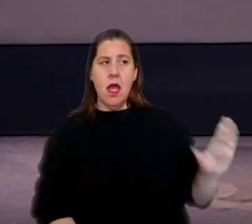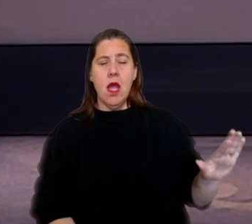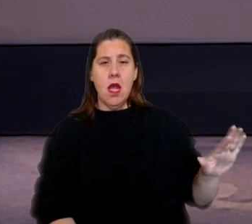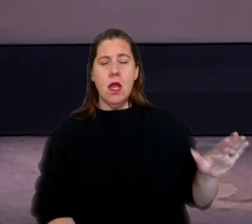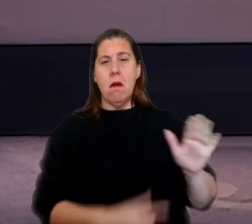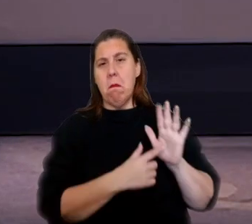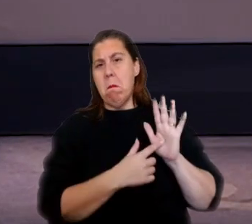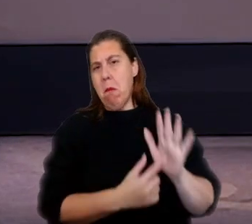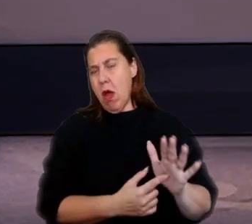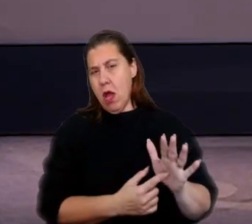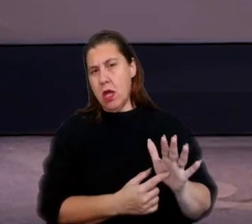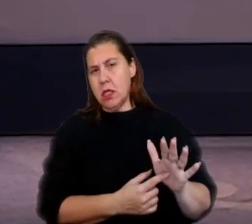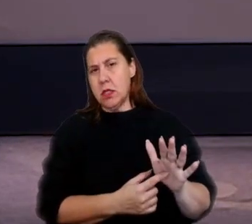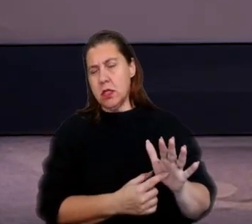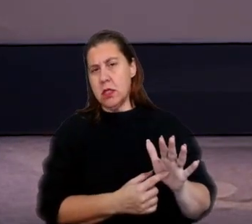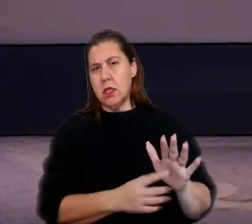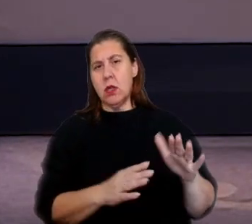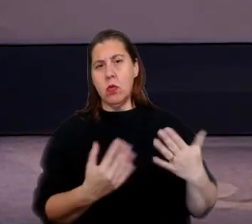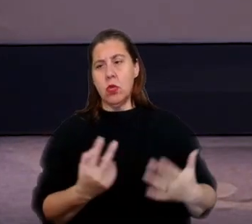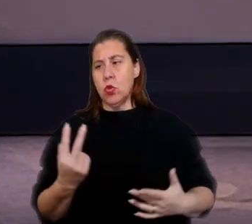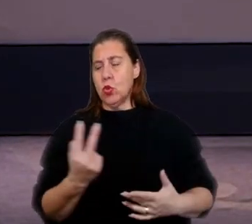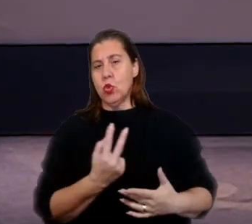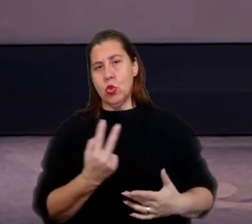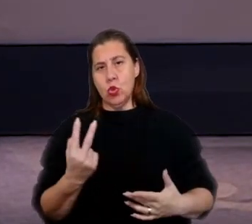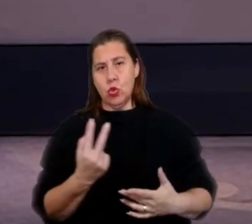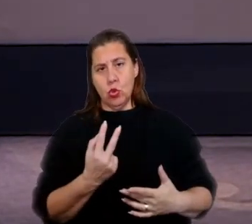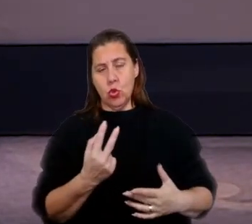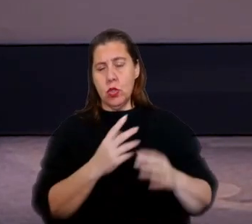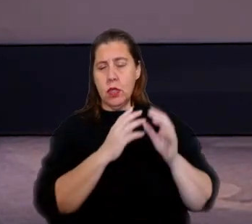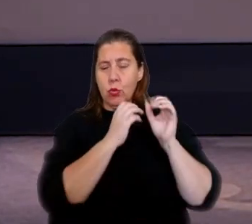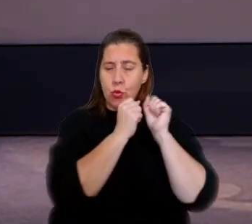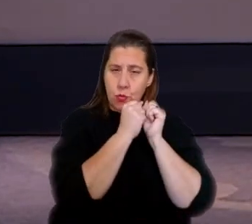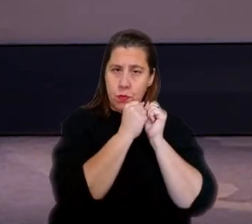ele puxa uma narrativa quando eles estão dormindo,